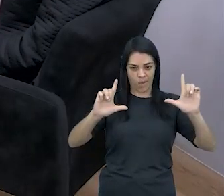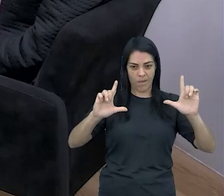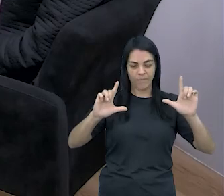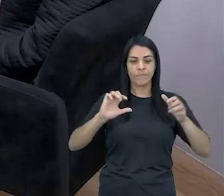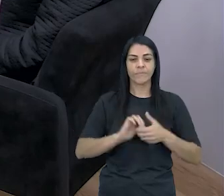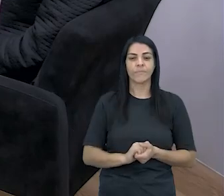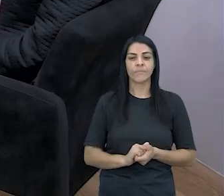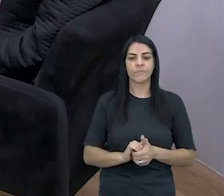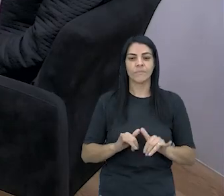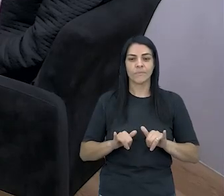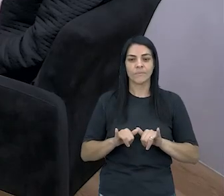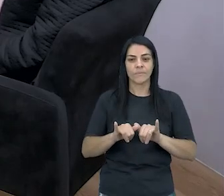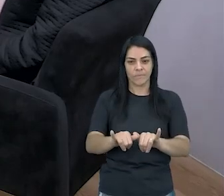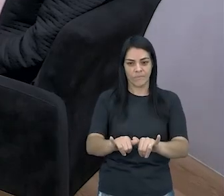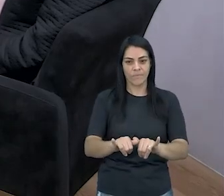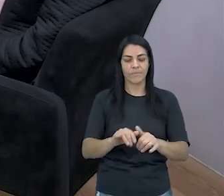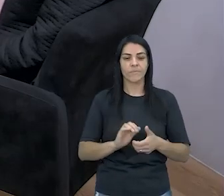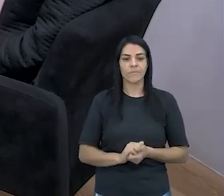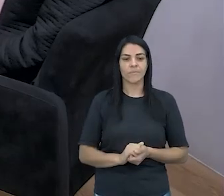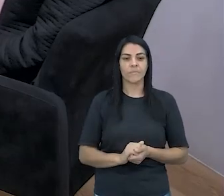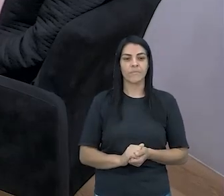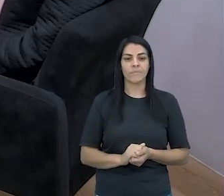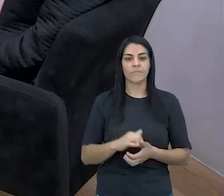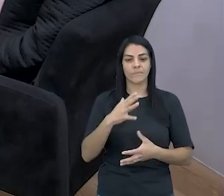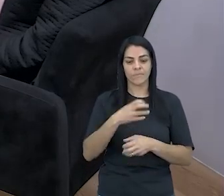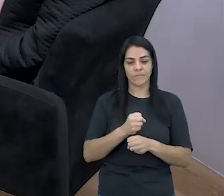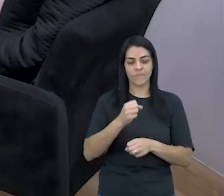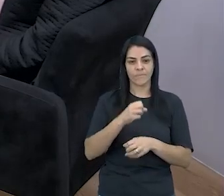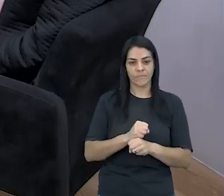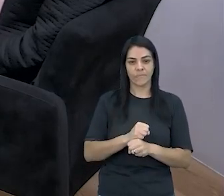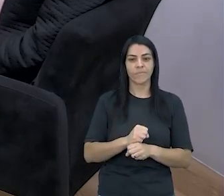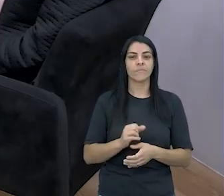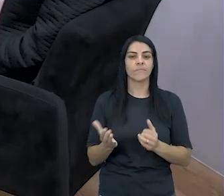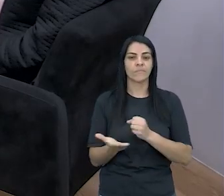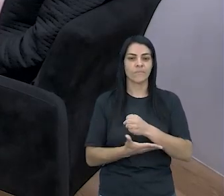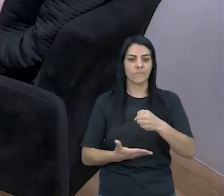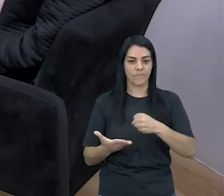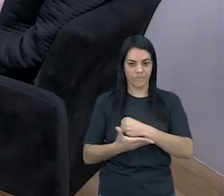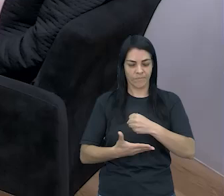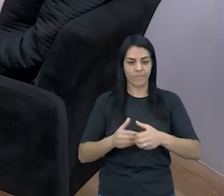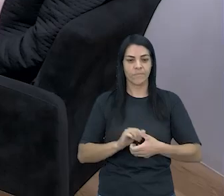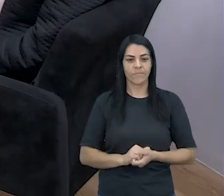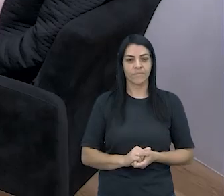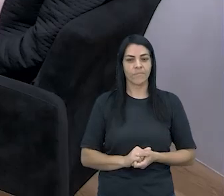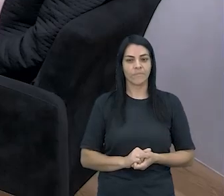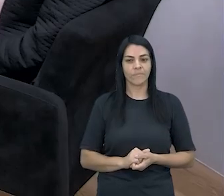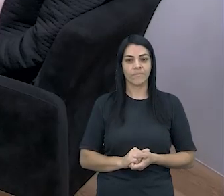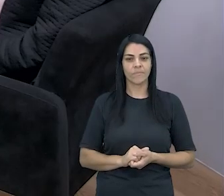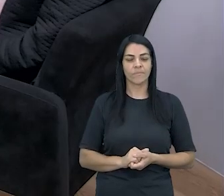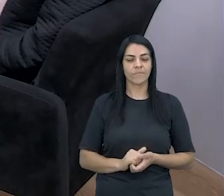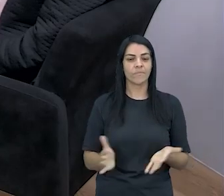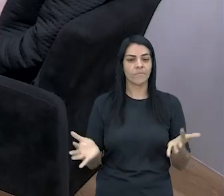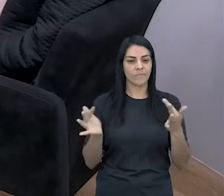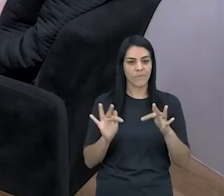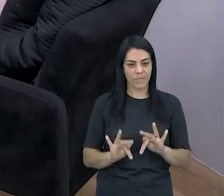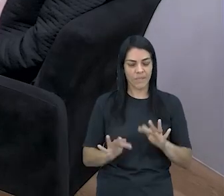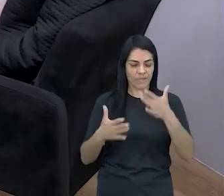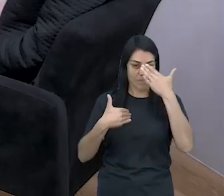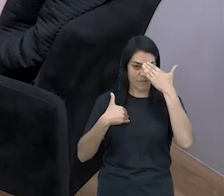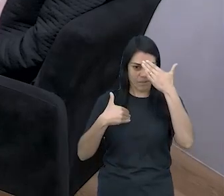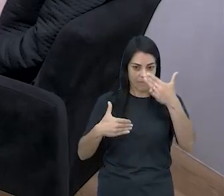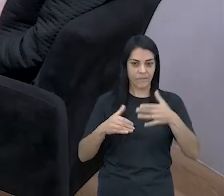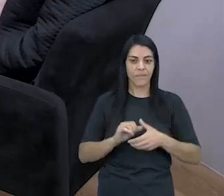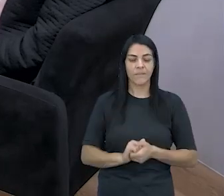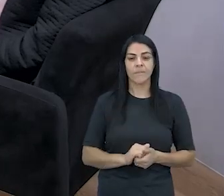as 4 operações básicas. Olha que legal. Muito bem. Vamos finalizando, né? Agradecendo aí